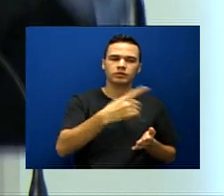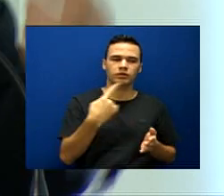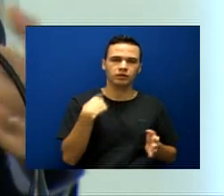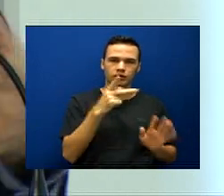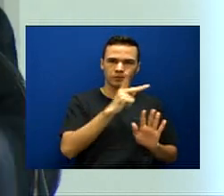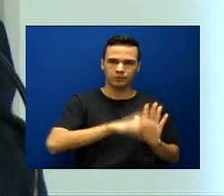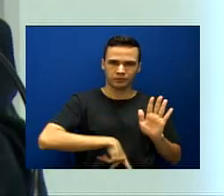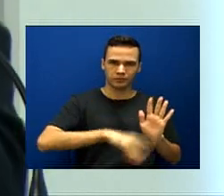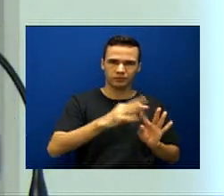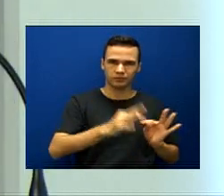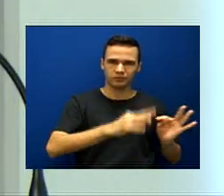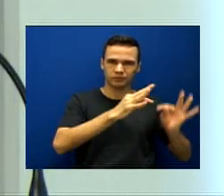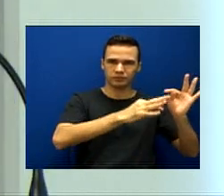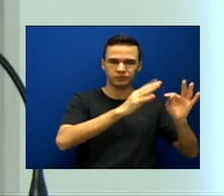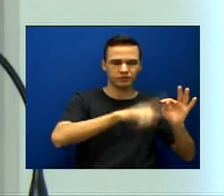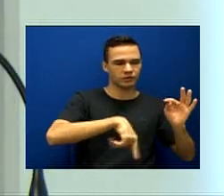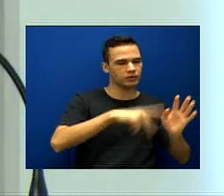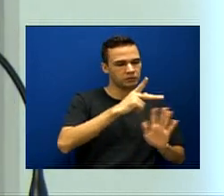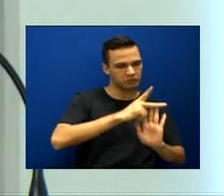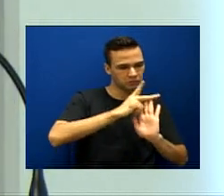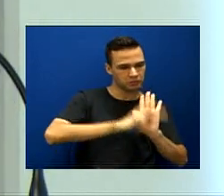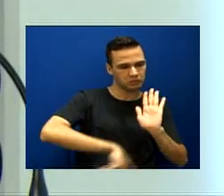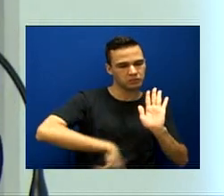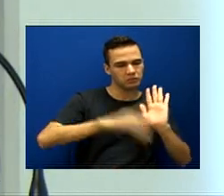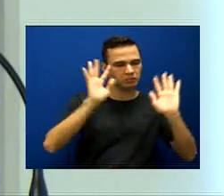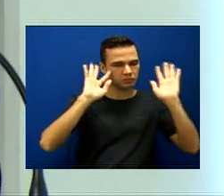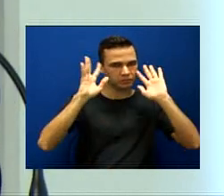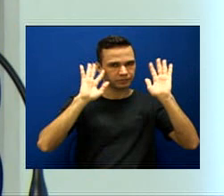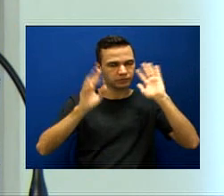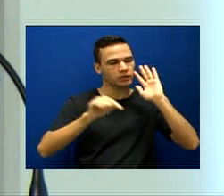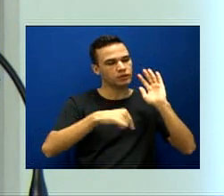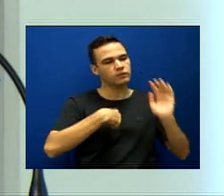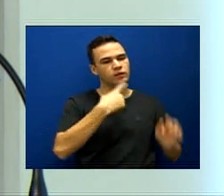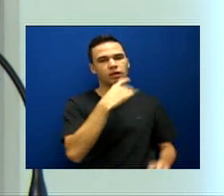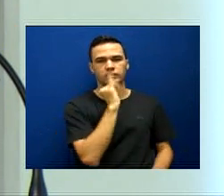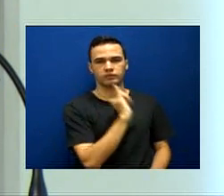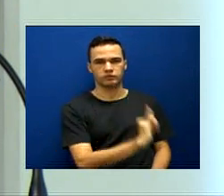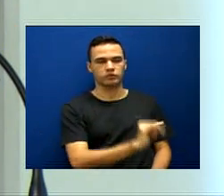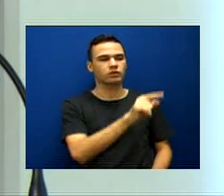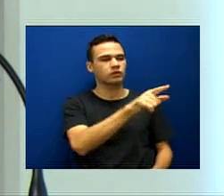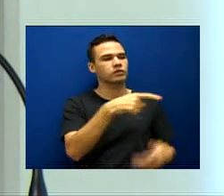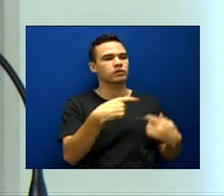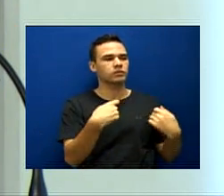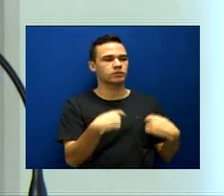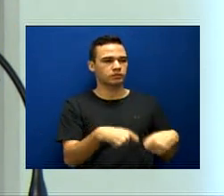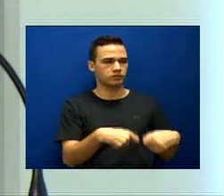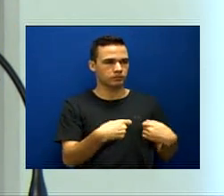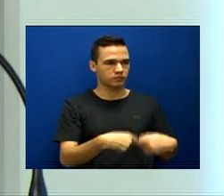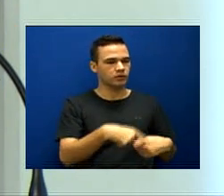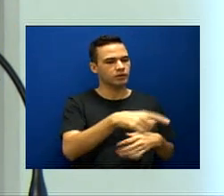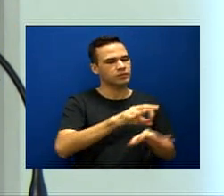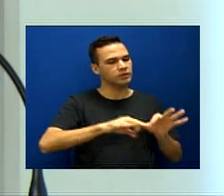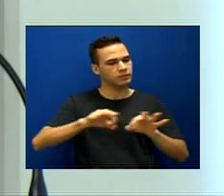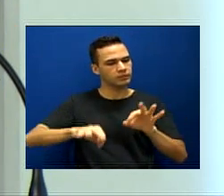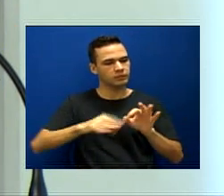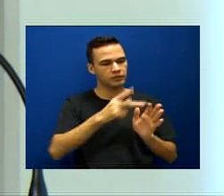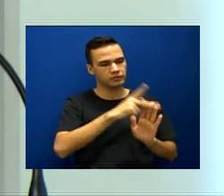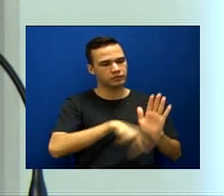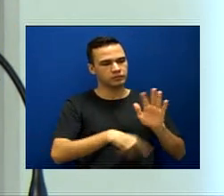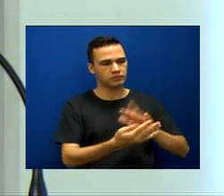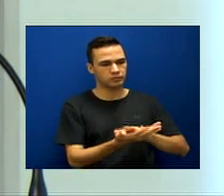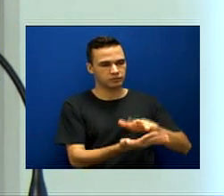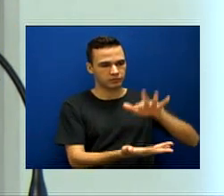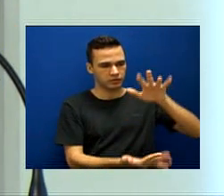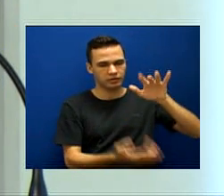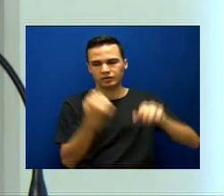já que o nome já diz isso, tive com o Fioravante e falei, Fioravante, você tem que montar um banco de projetos e você não